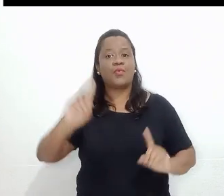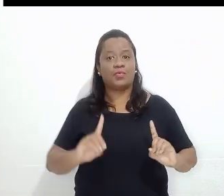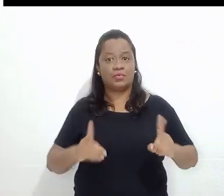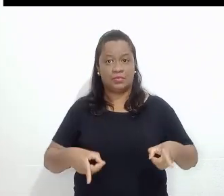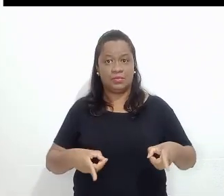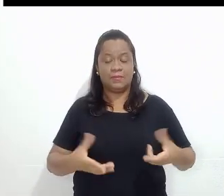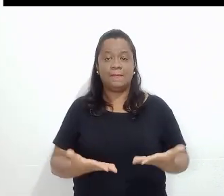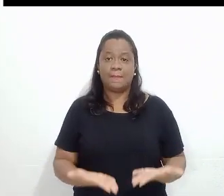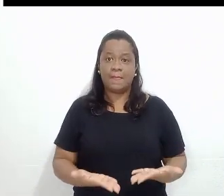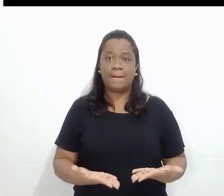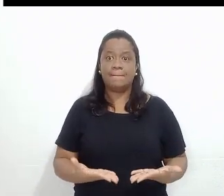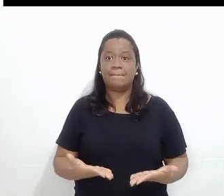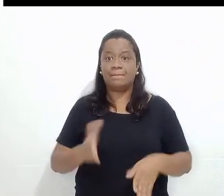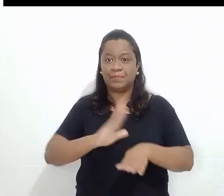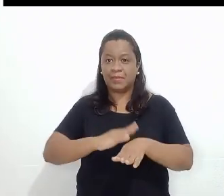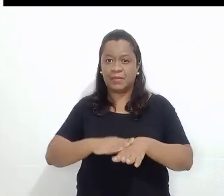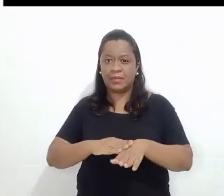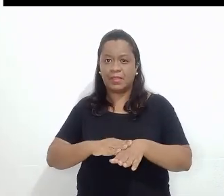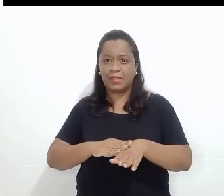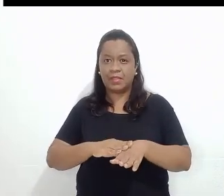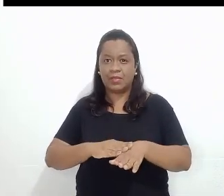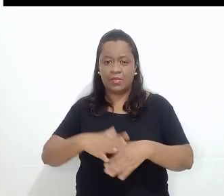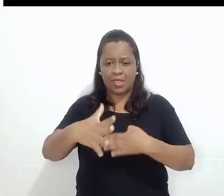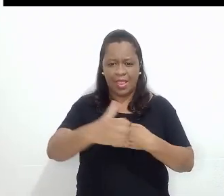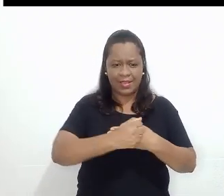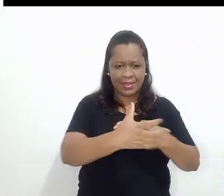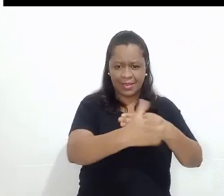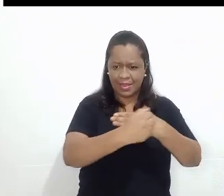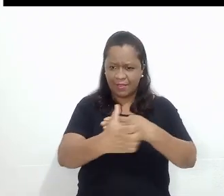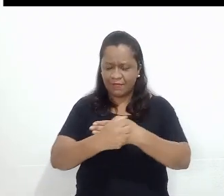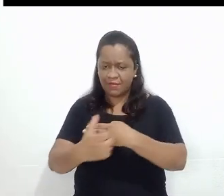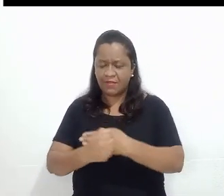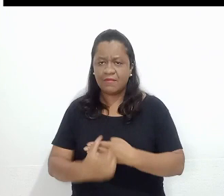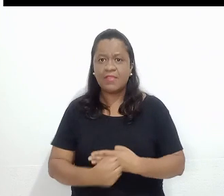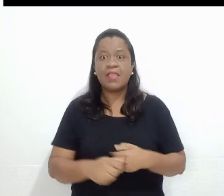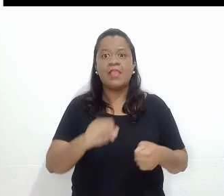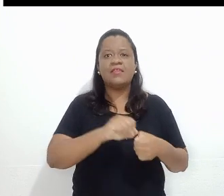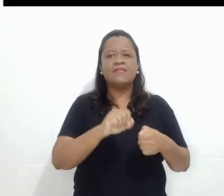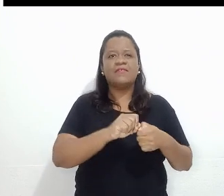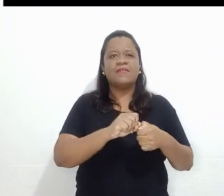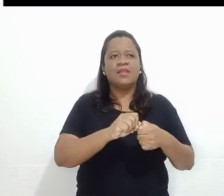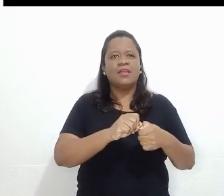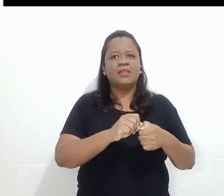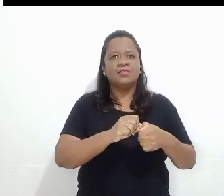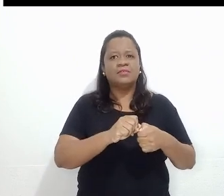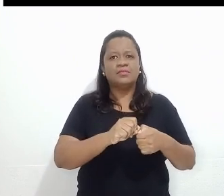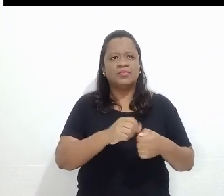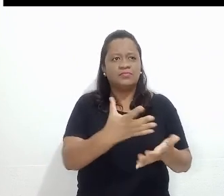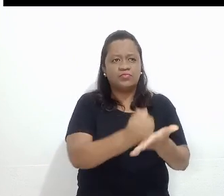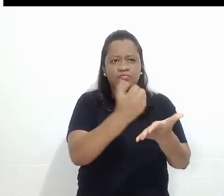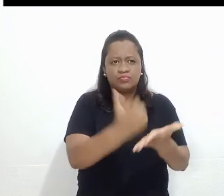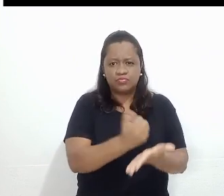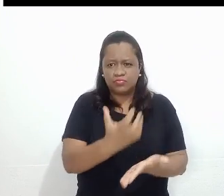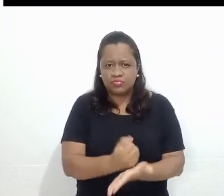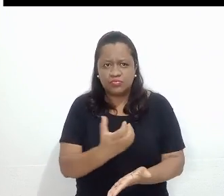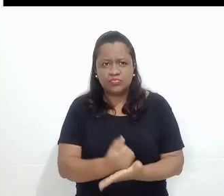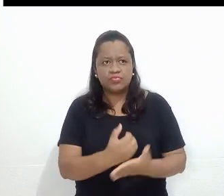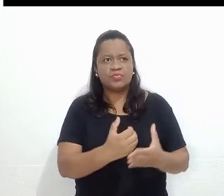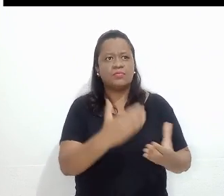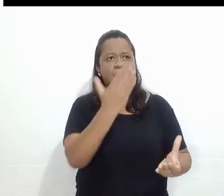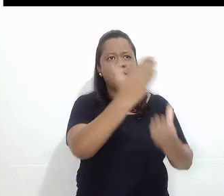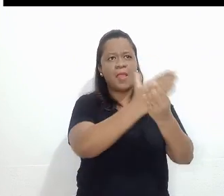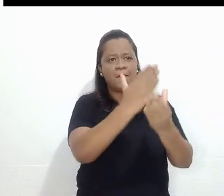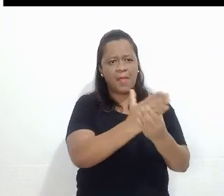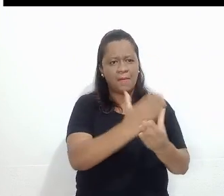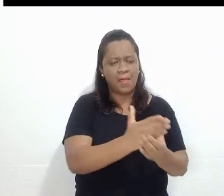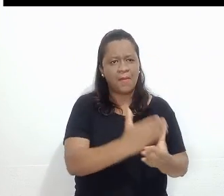isso tudo no computador, ele faz os mapinhas dele de arquivo de log. Tá? Ele faz os